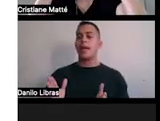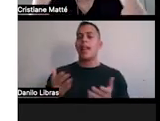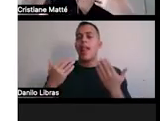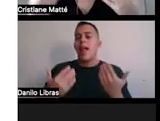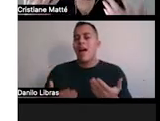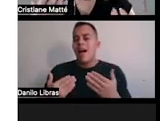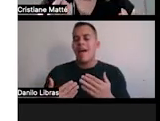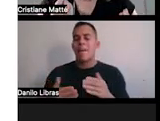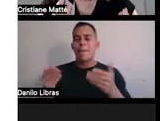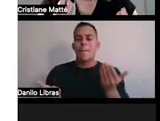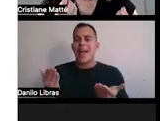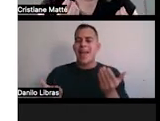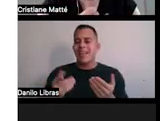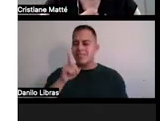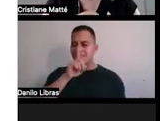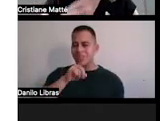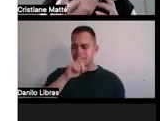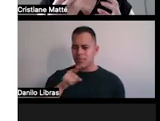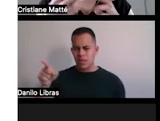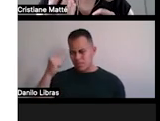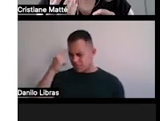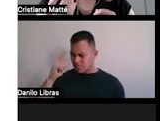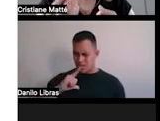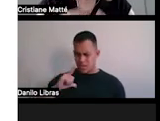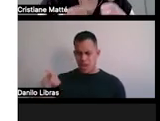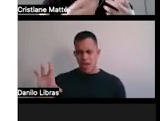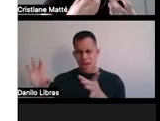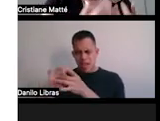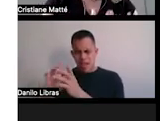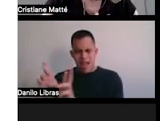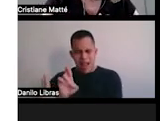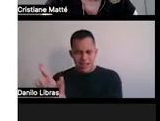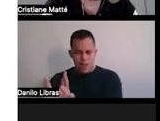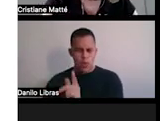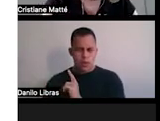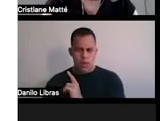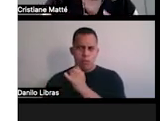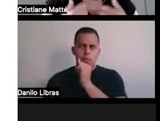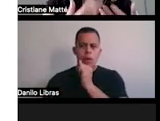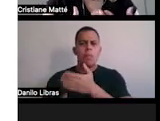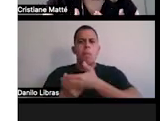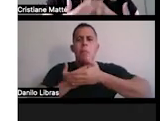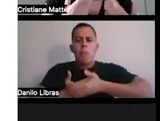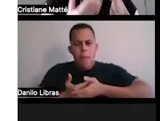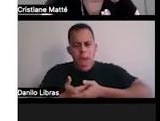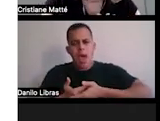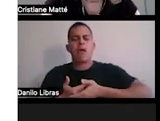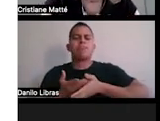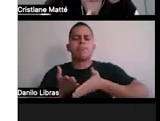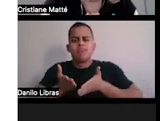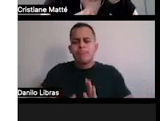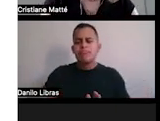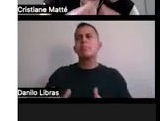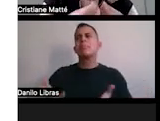pensar: será que tem alguma relação? Será que essas crianças, né, que nasceram com baixo peso, numa época onde houve